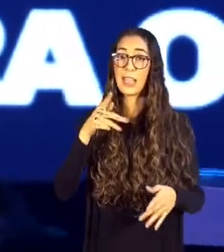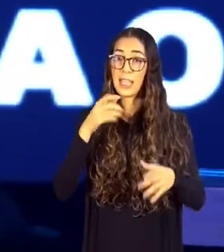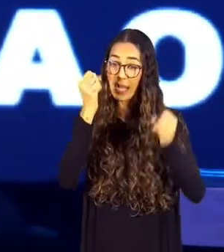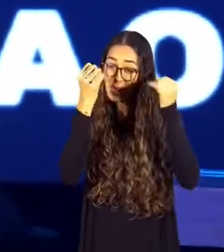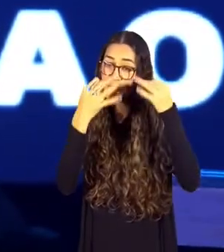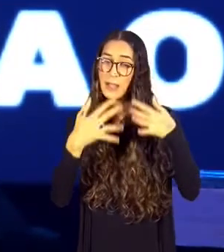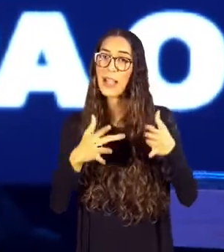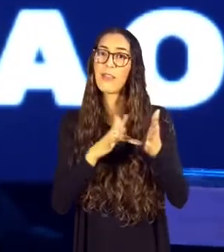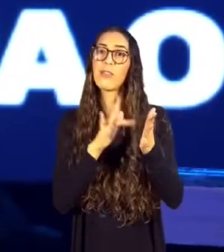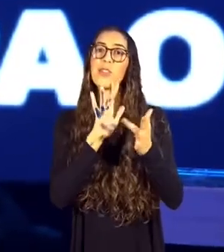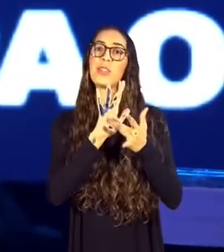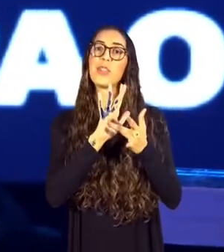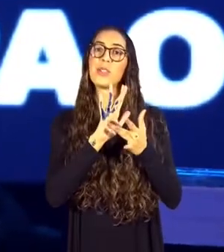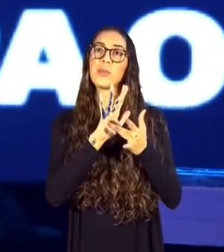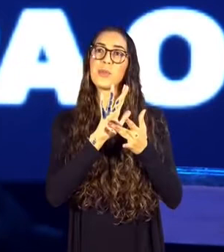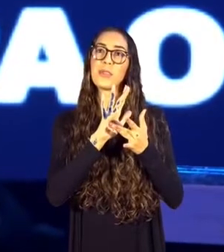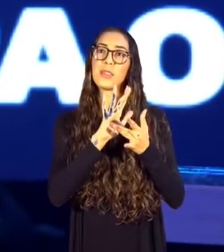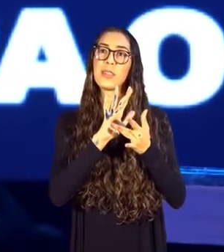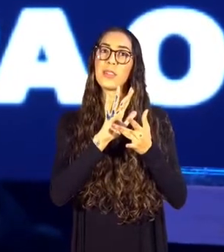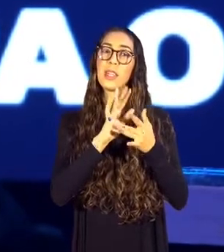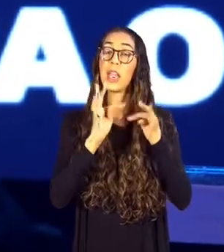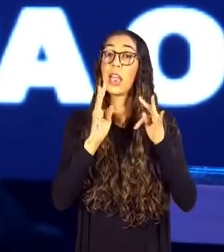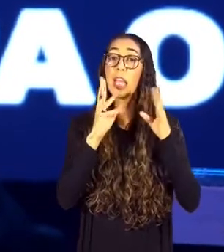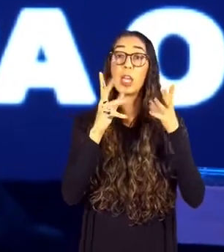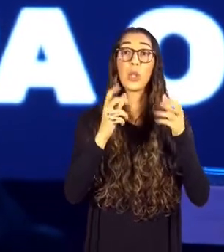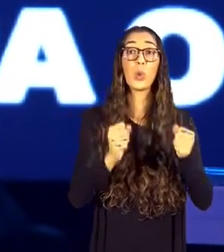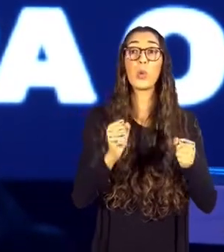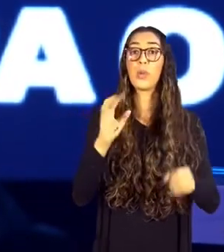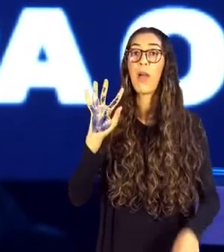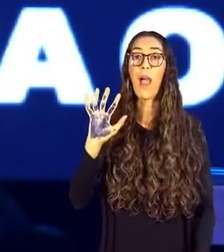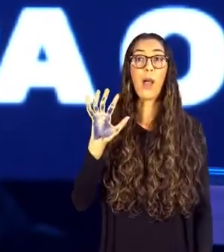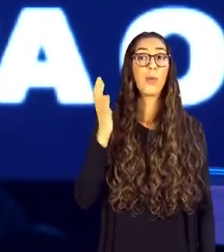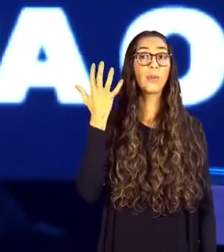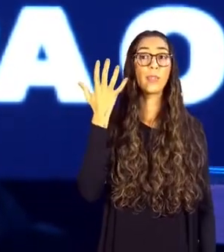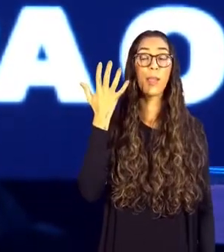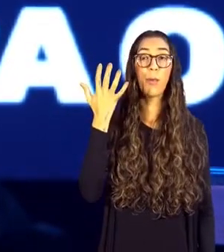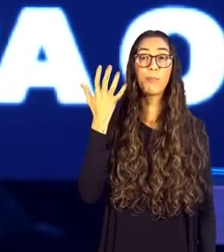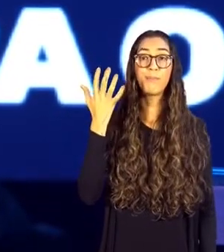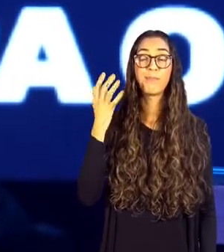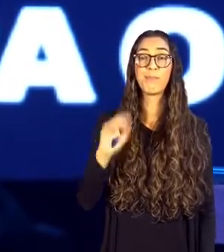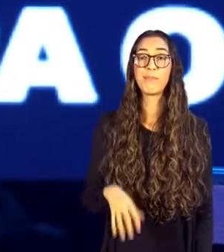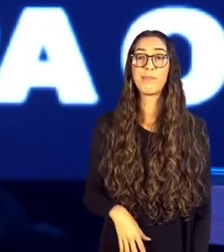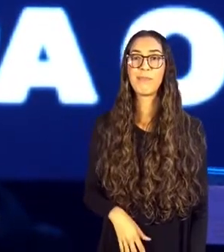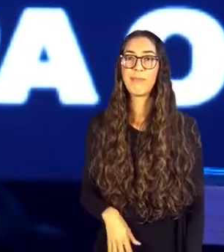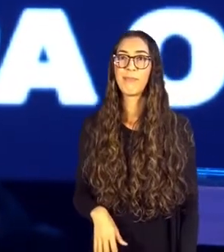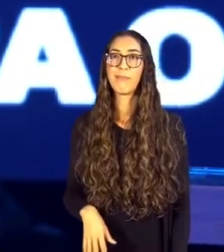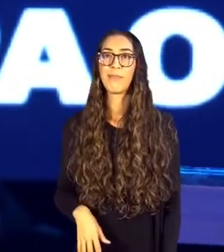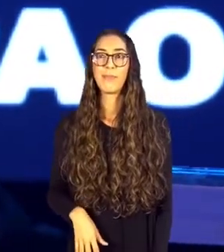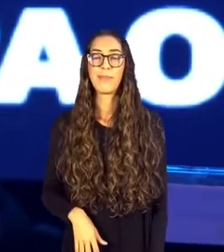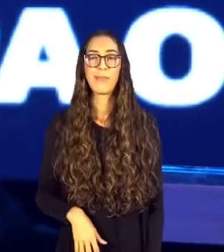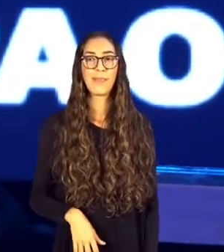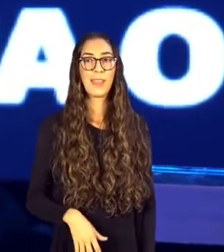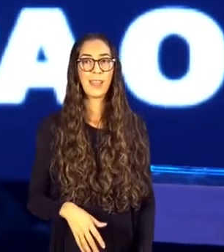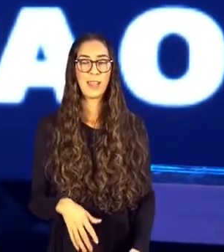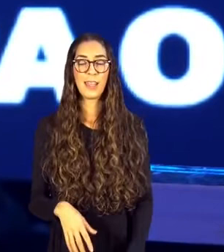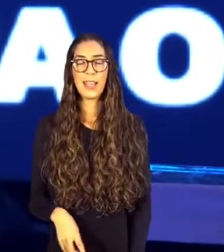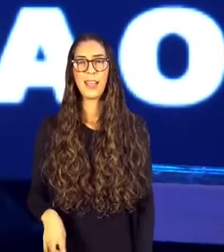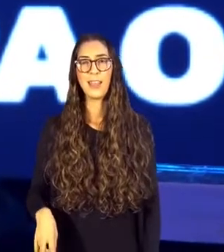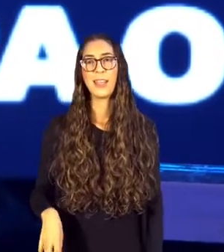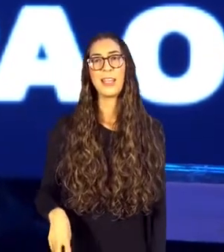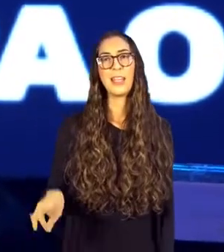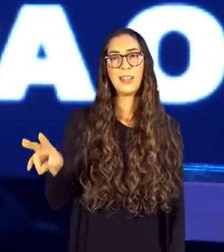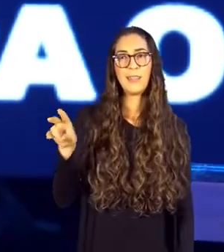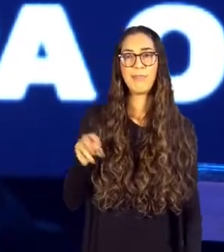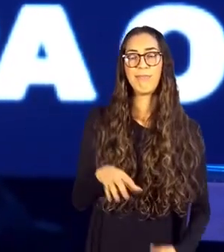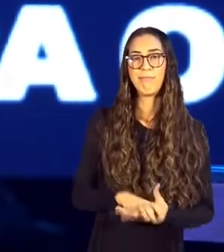1 elevado à 17ª potência. Eu falei que ganhar na loteria é 1 elevado à sexta, né? 1